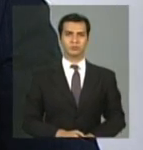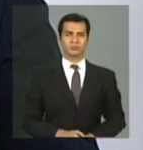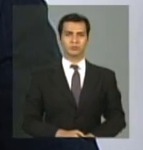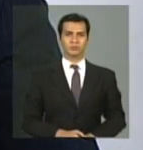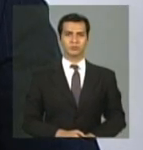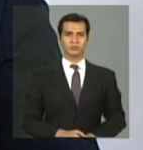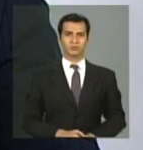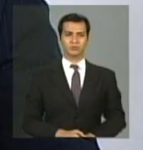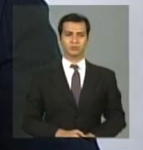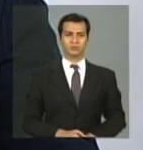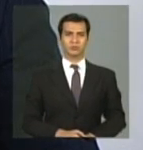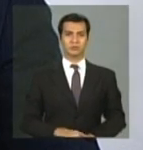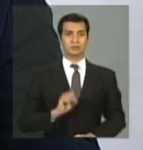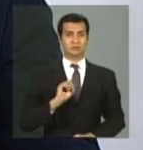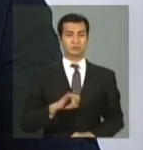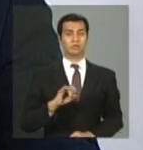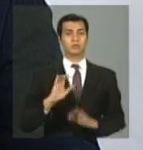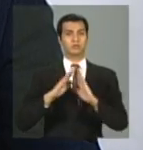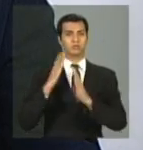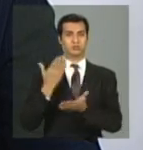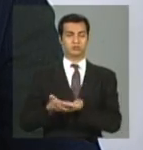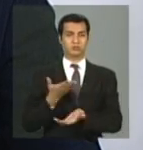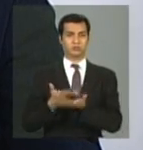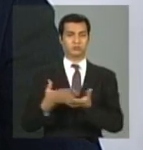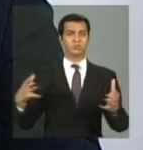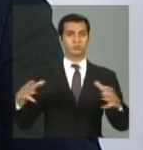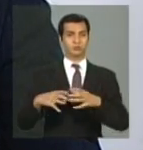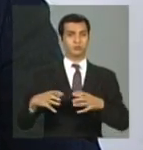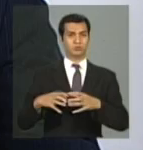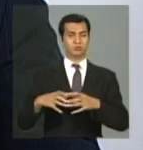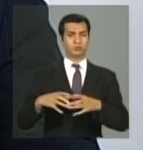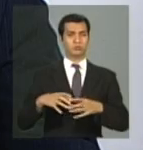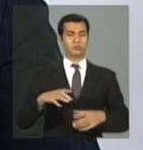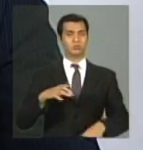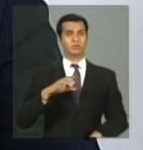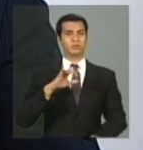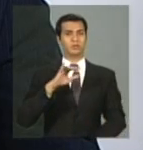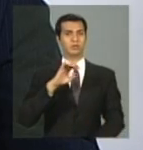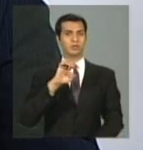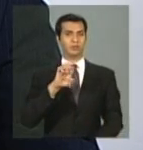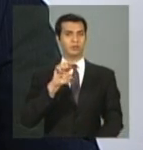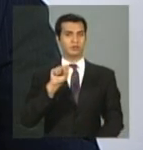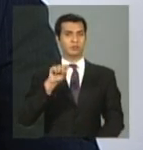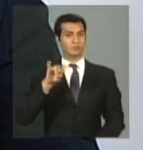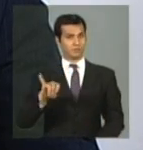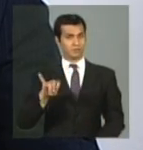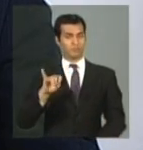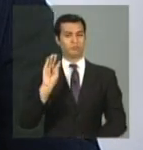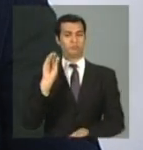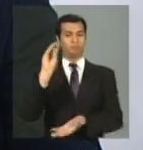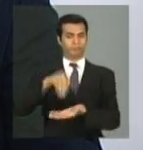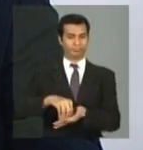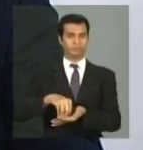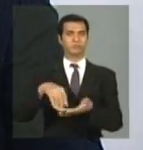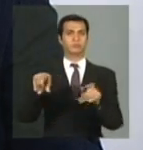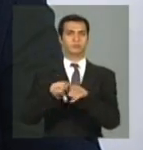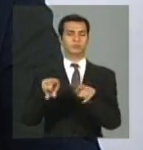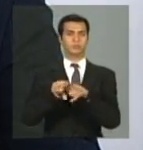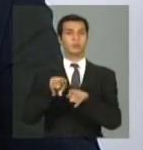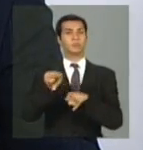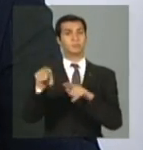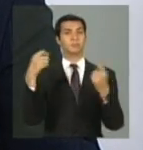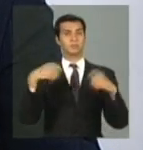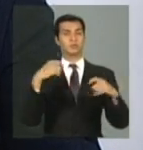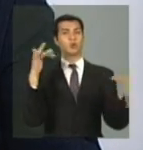no grupo de ESI que ele falou, você registra no presença, imediatamente também entra em contato com